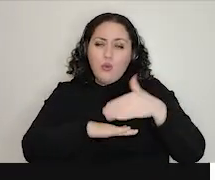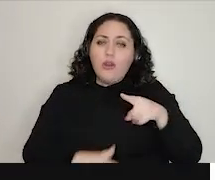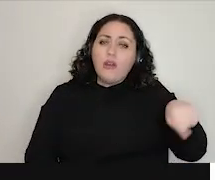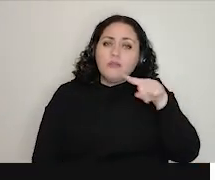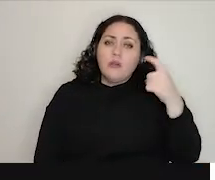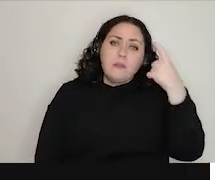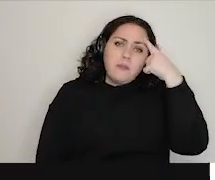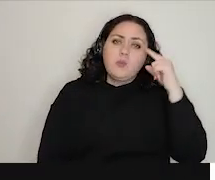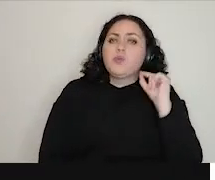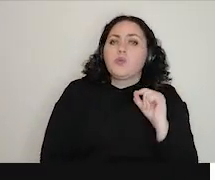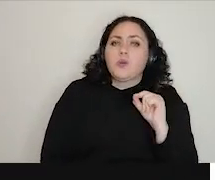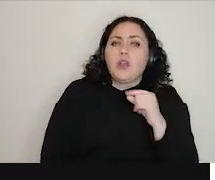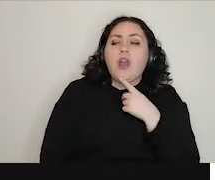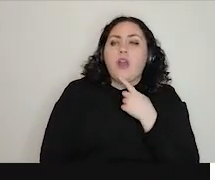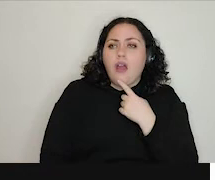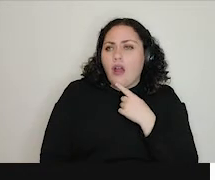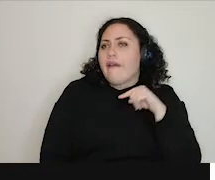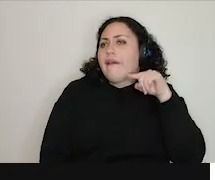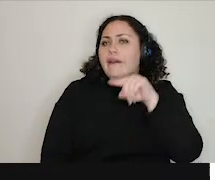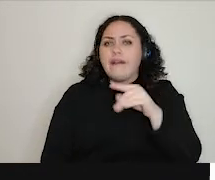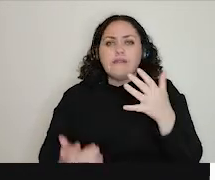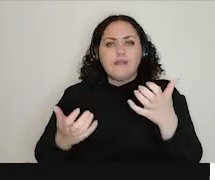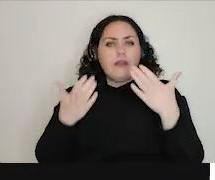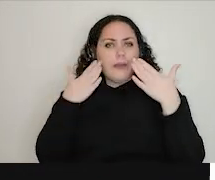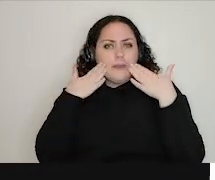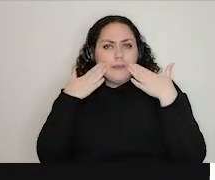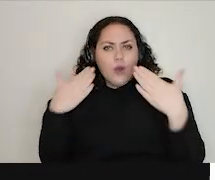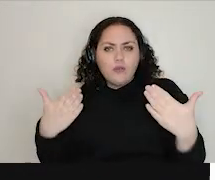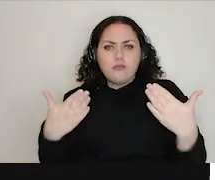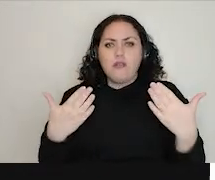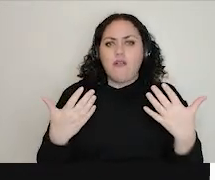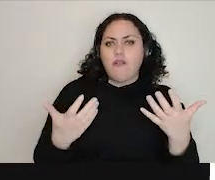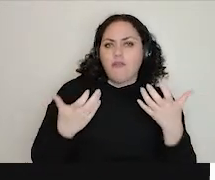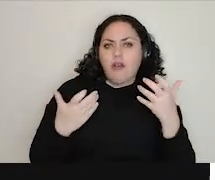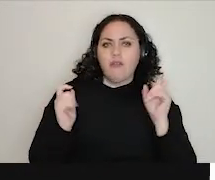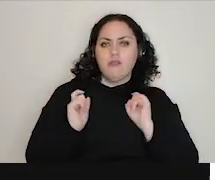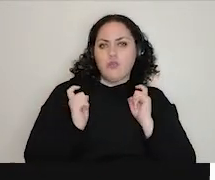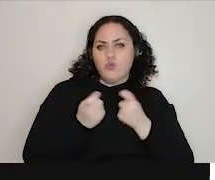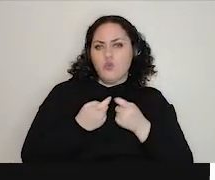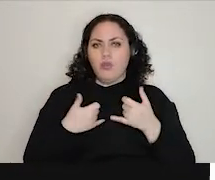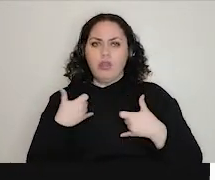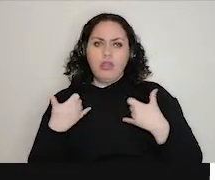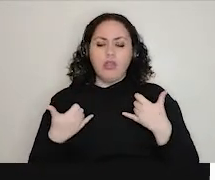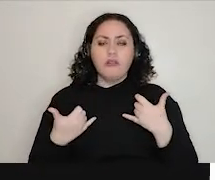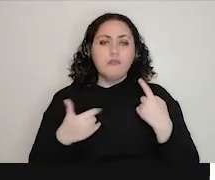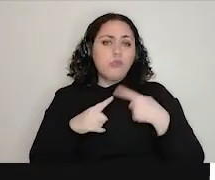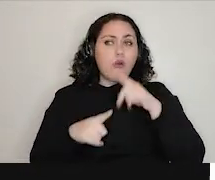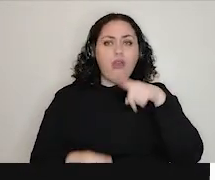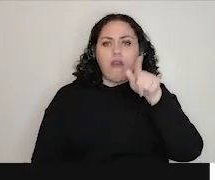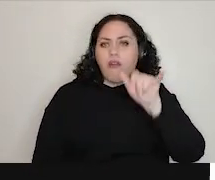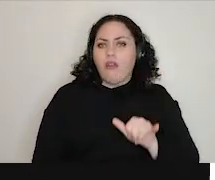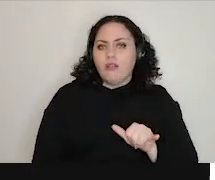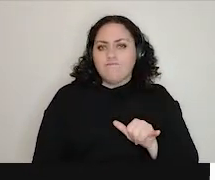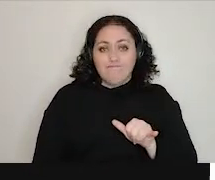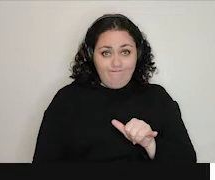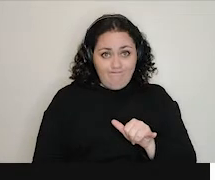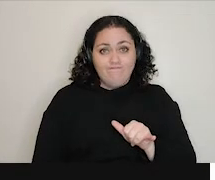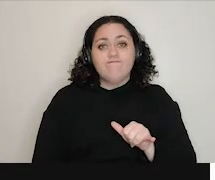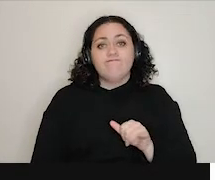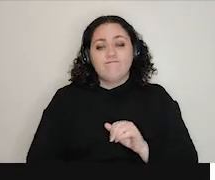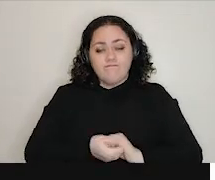na rua, né, com um comportamento hipersexualizado ou uma atitude promíscua, porque, afinal, ele é gay.